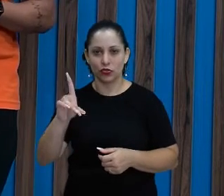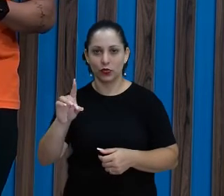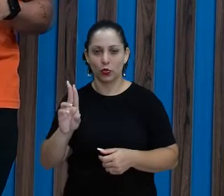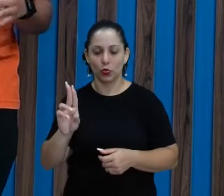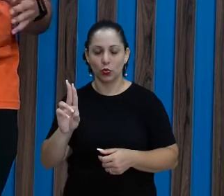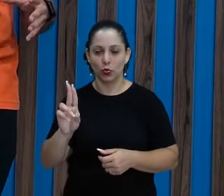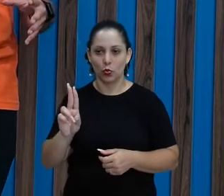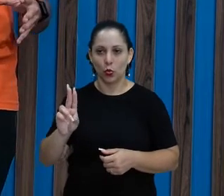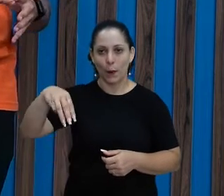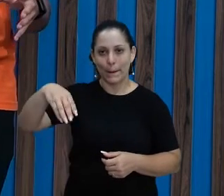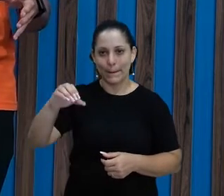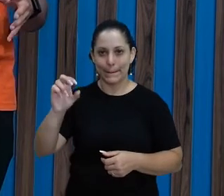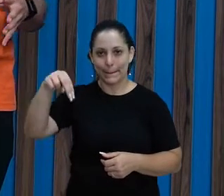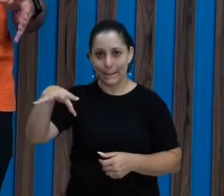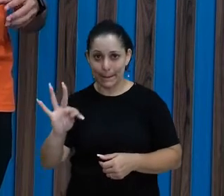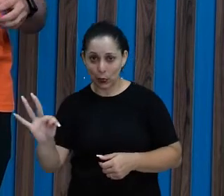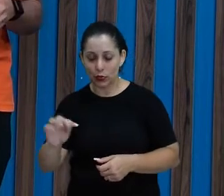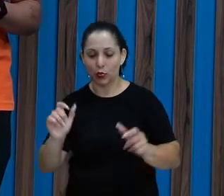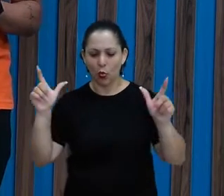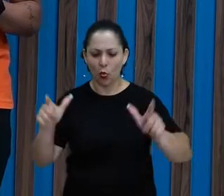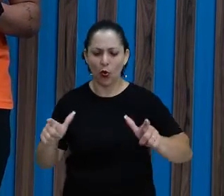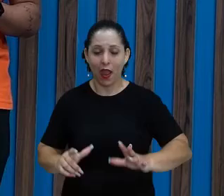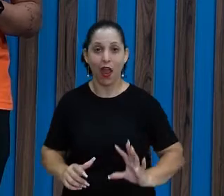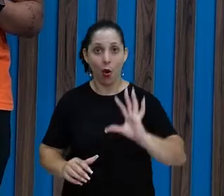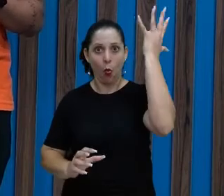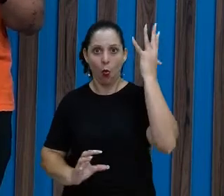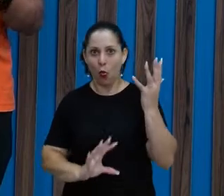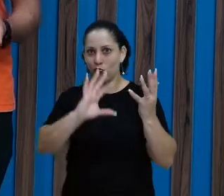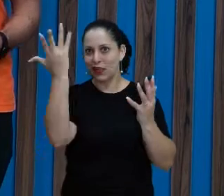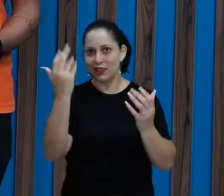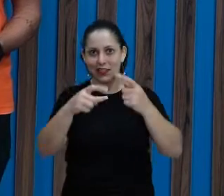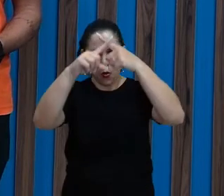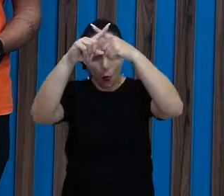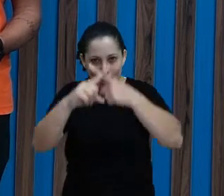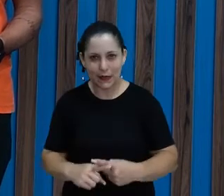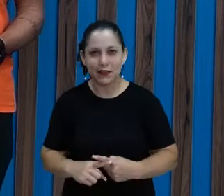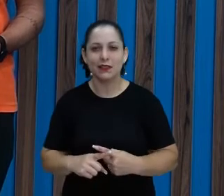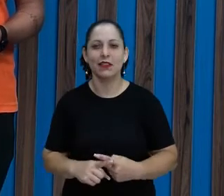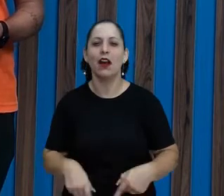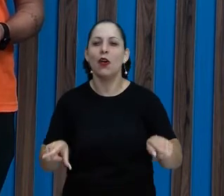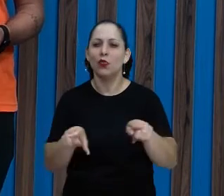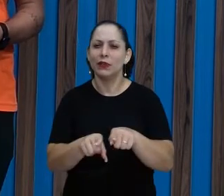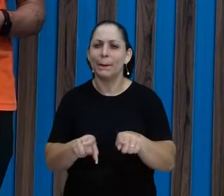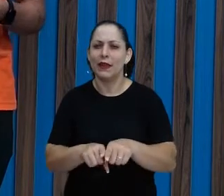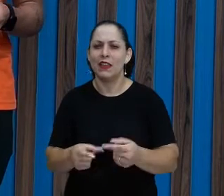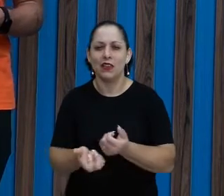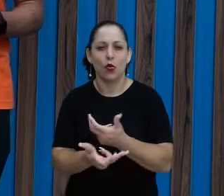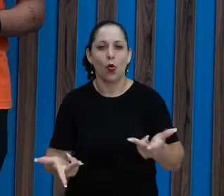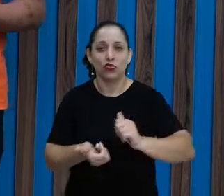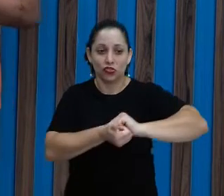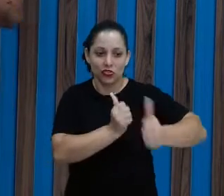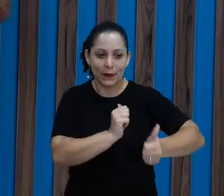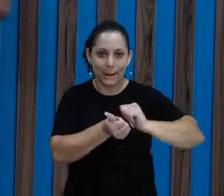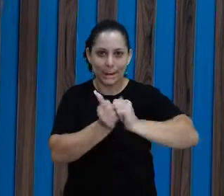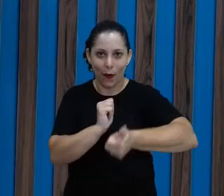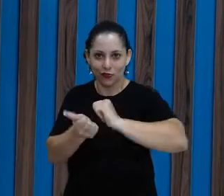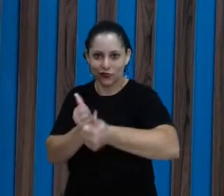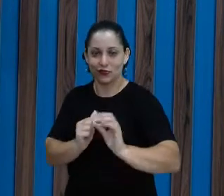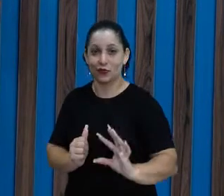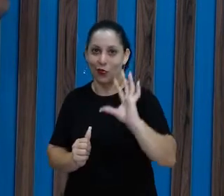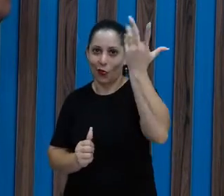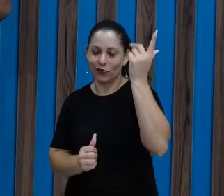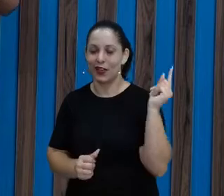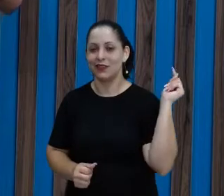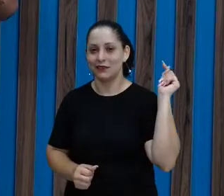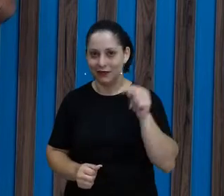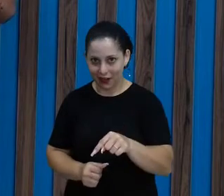diversas atividades esportivas, né? Inclusive a gente tem muitas competições de atletismo ocorrendo lá, geralmente quando tem competição